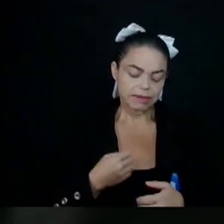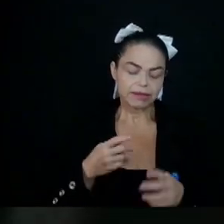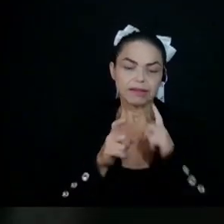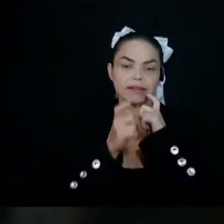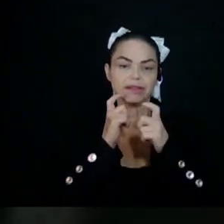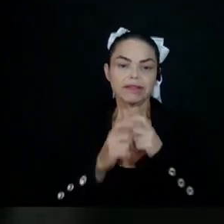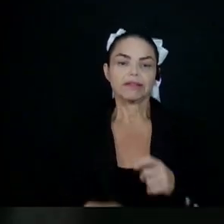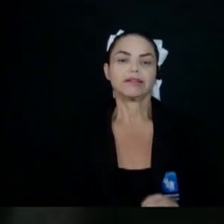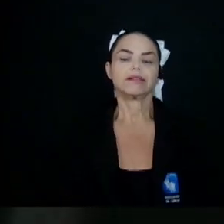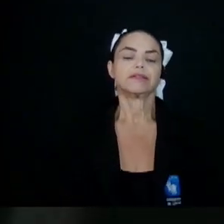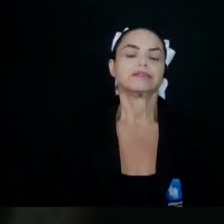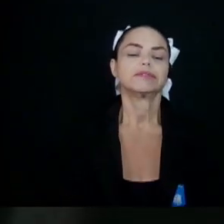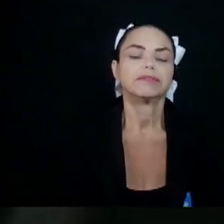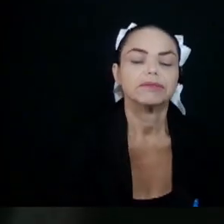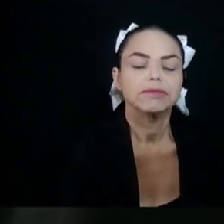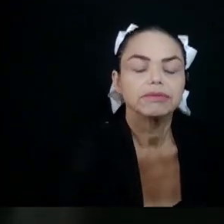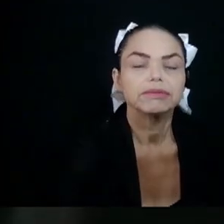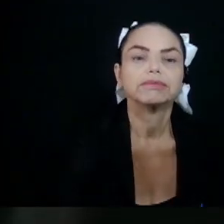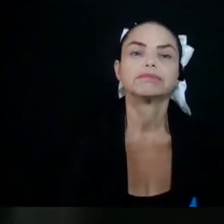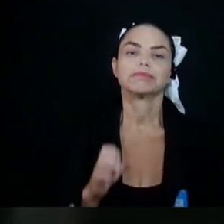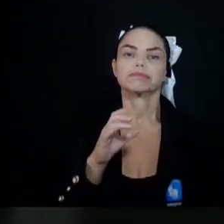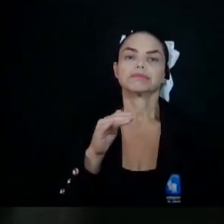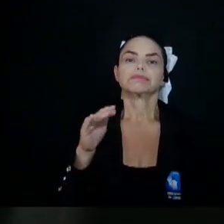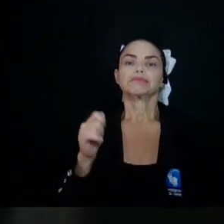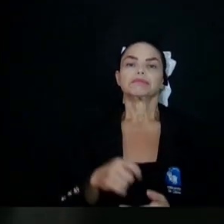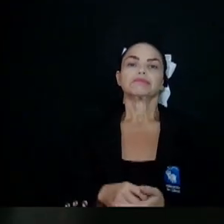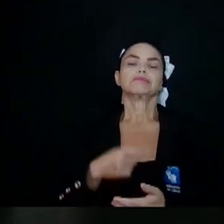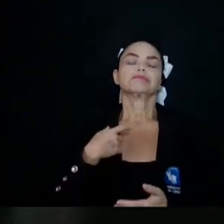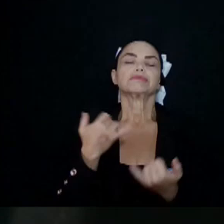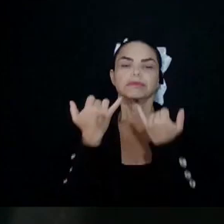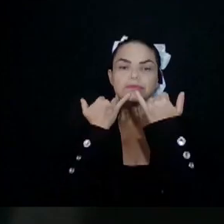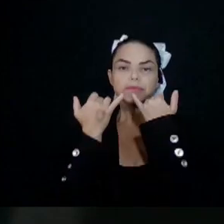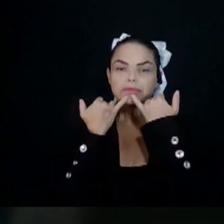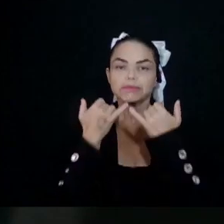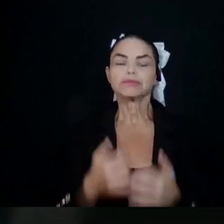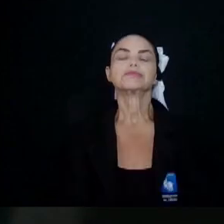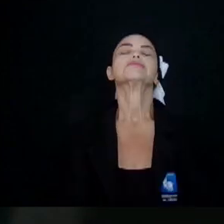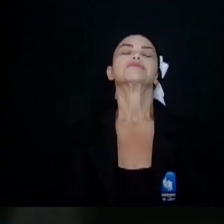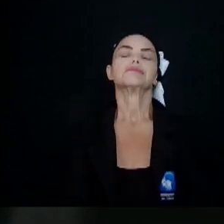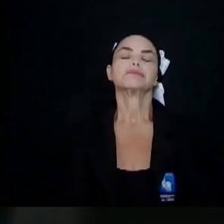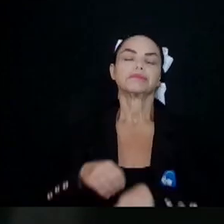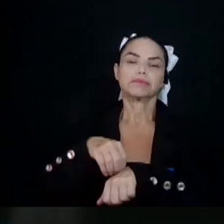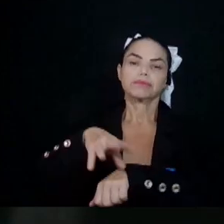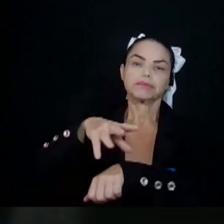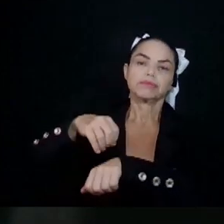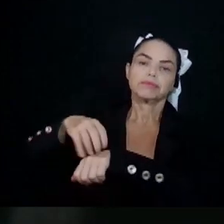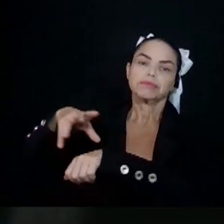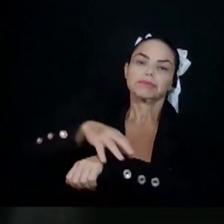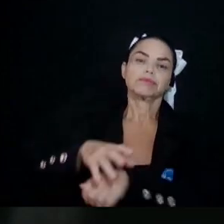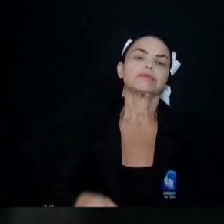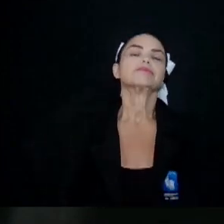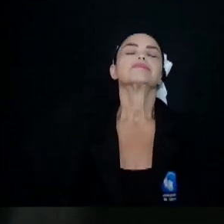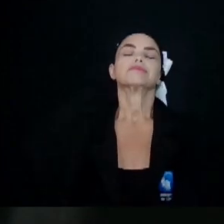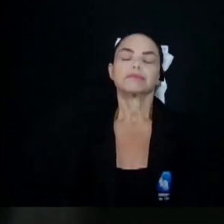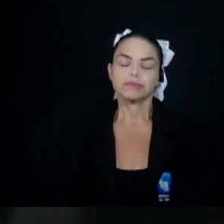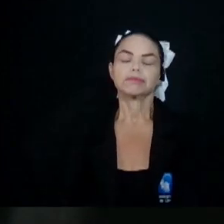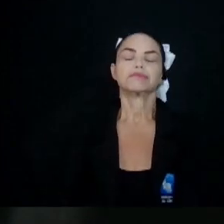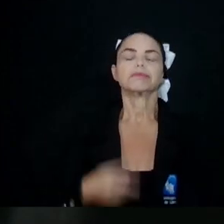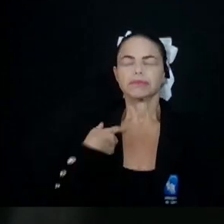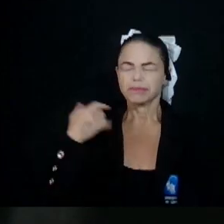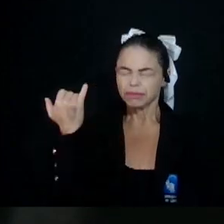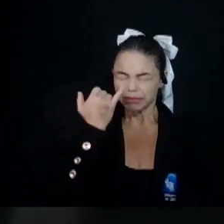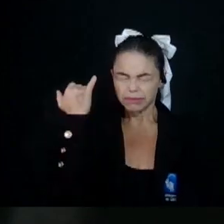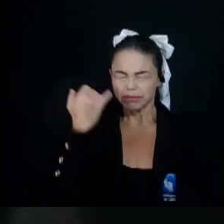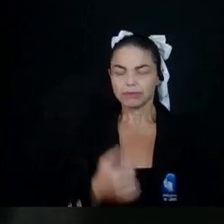essa questão aí do ECA Digital, todas essas informações que a gente está repassando para você aqui, seja importante para, de